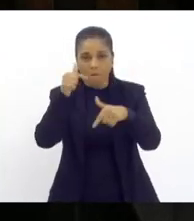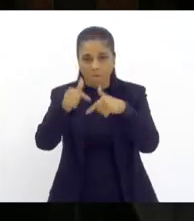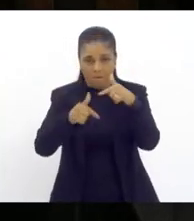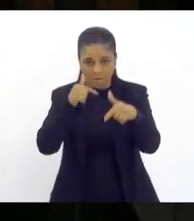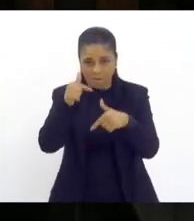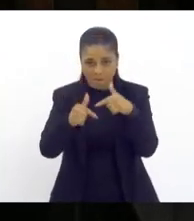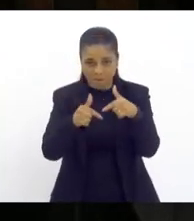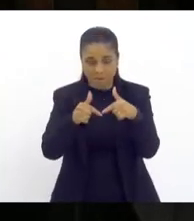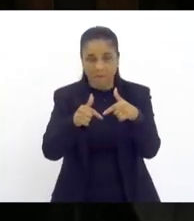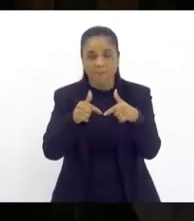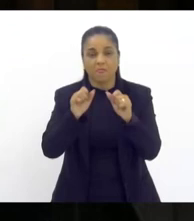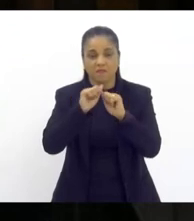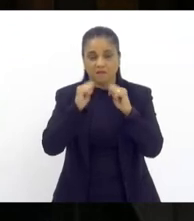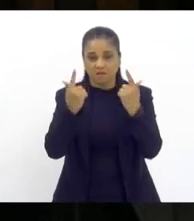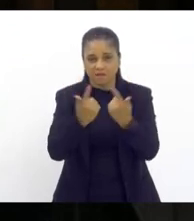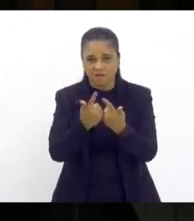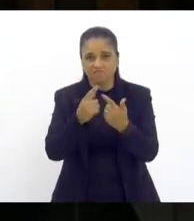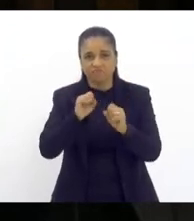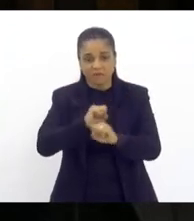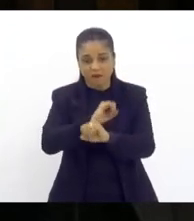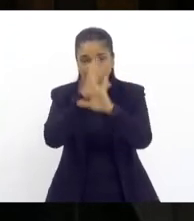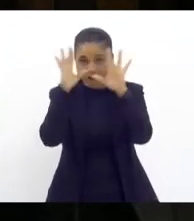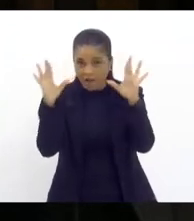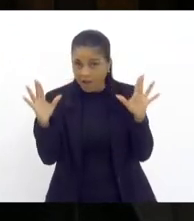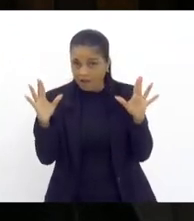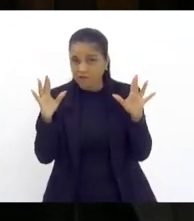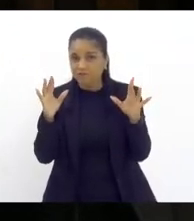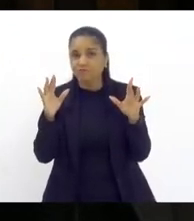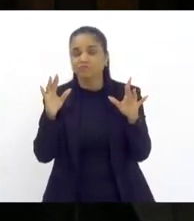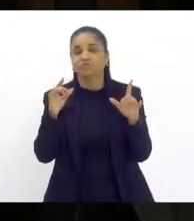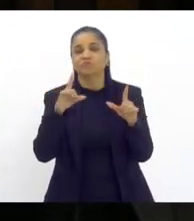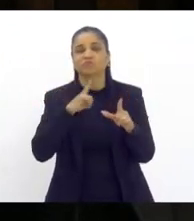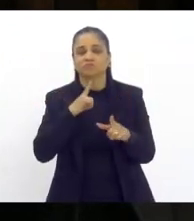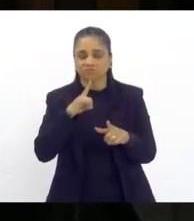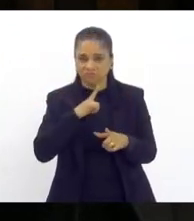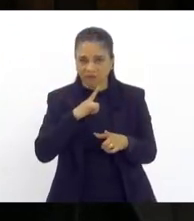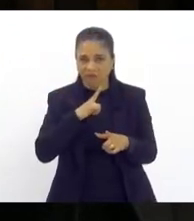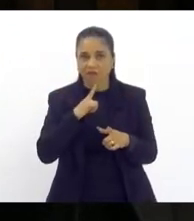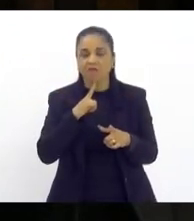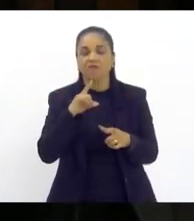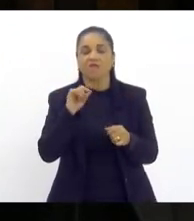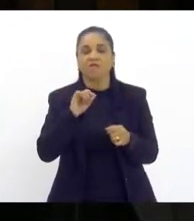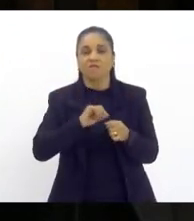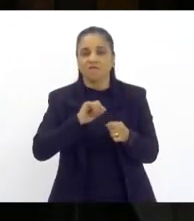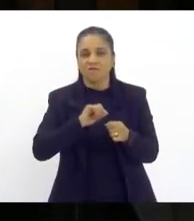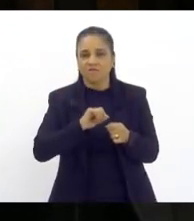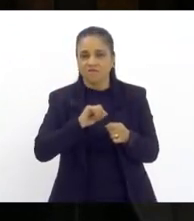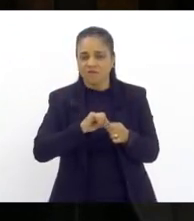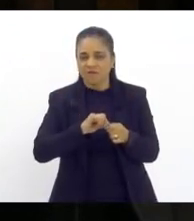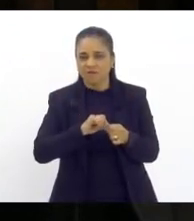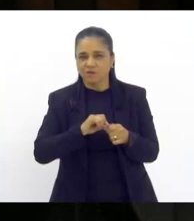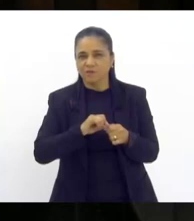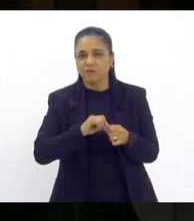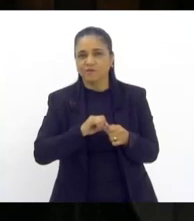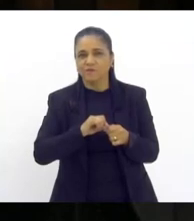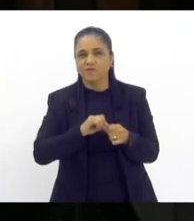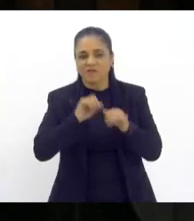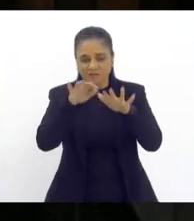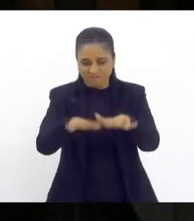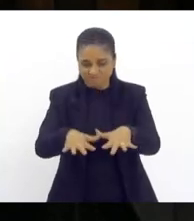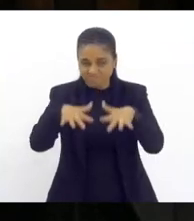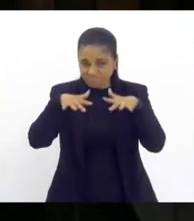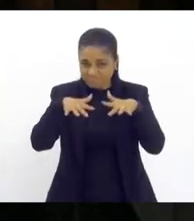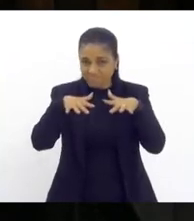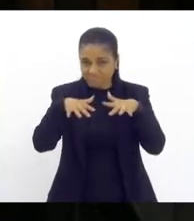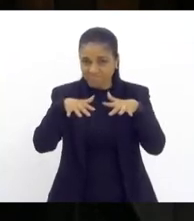quantidade de pareceres verbais exarados por ocasião da realização das nossas sessões